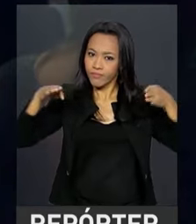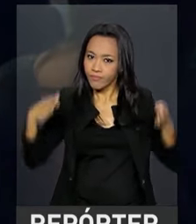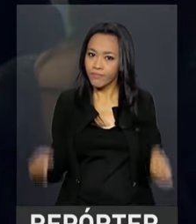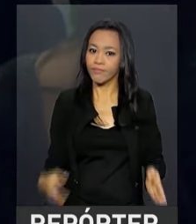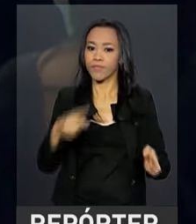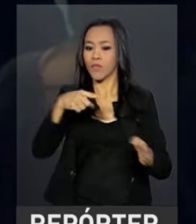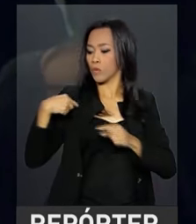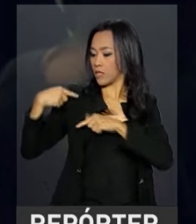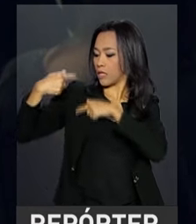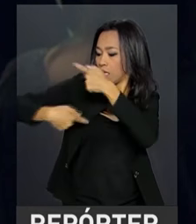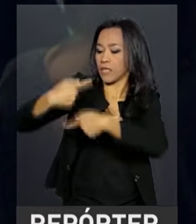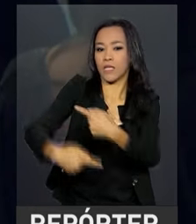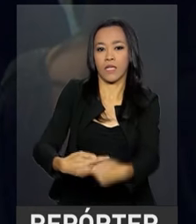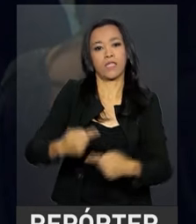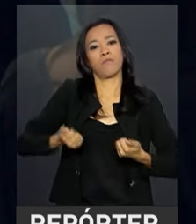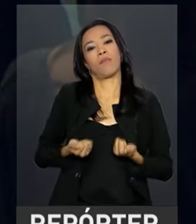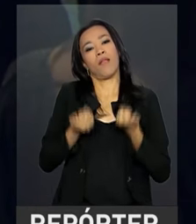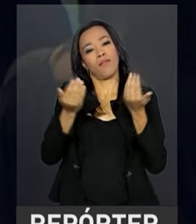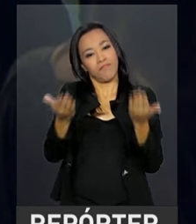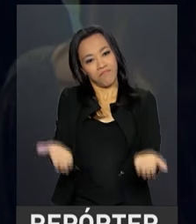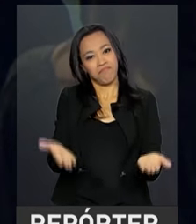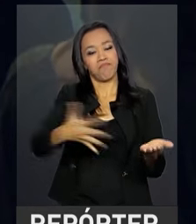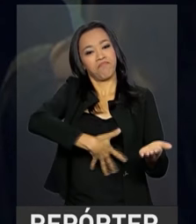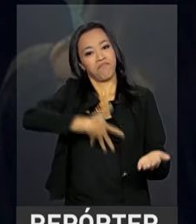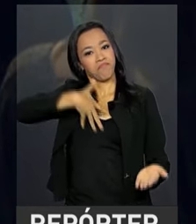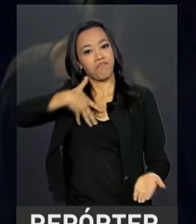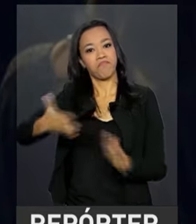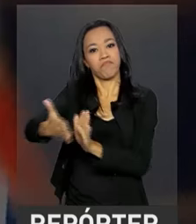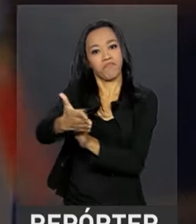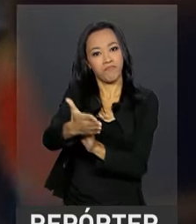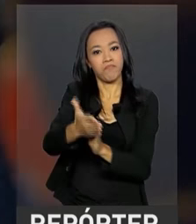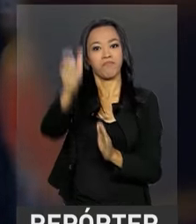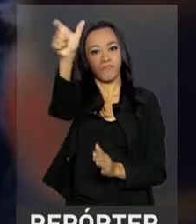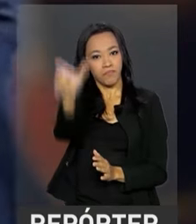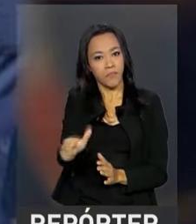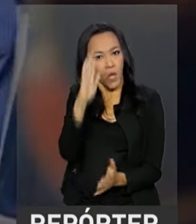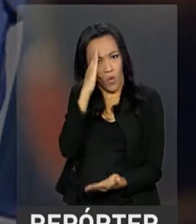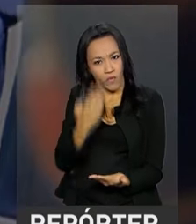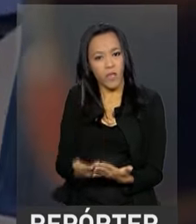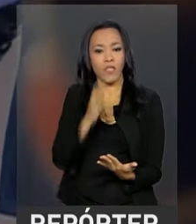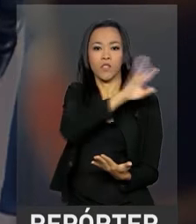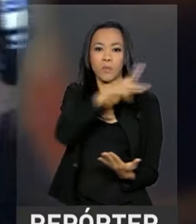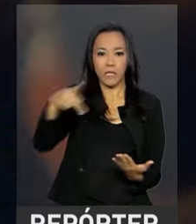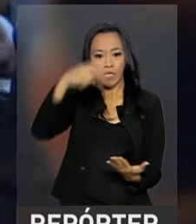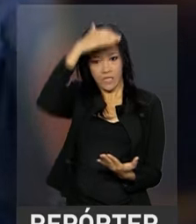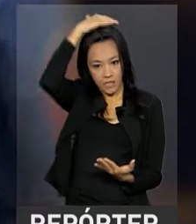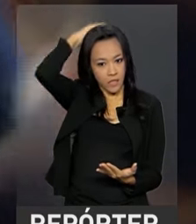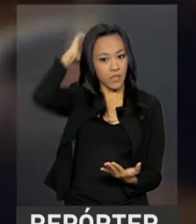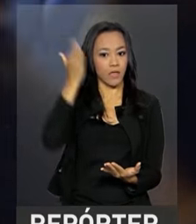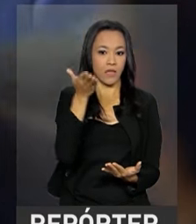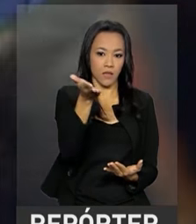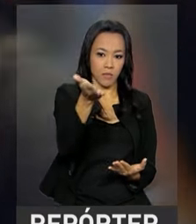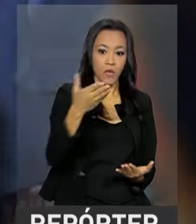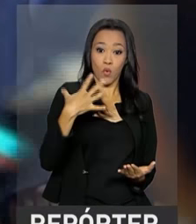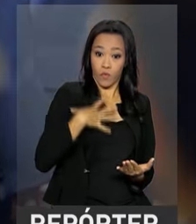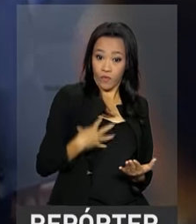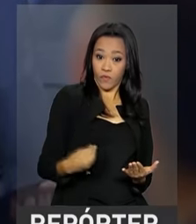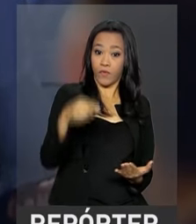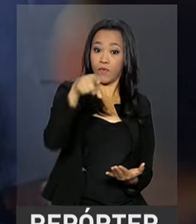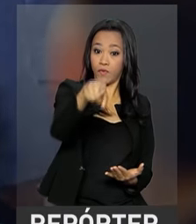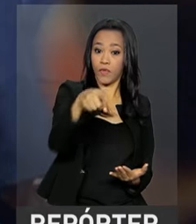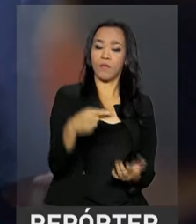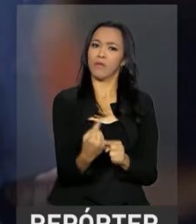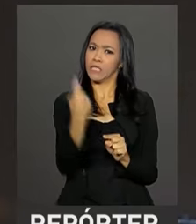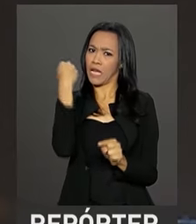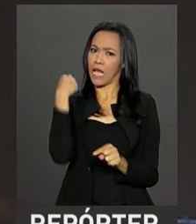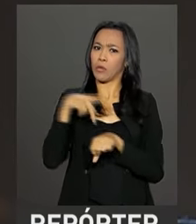de libaneses para demonstrar apreço e solidariedade e confiança no presidente michel temer um filho de imigrantes daquele